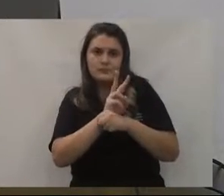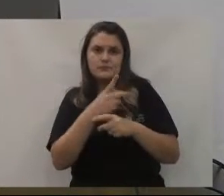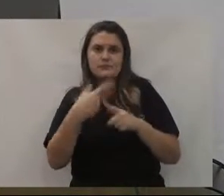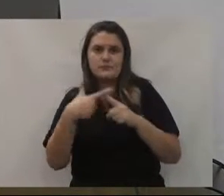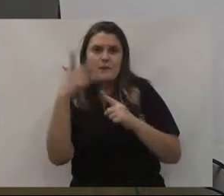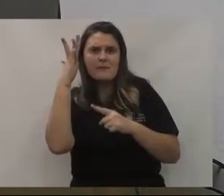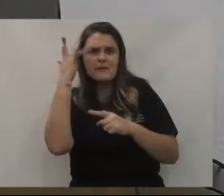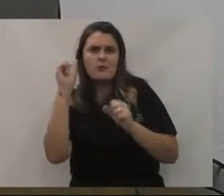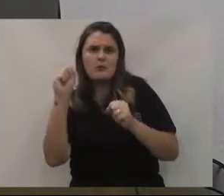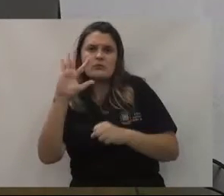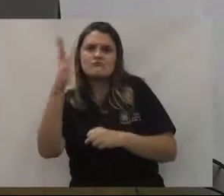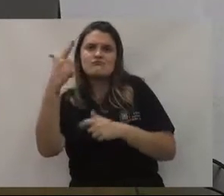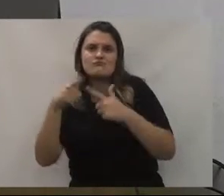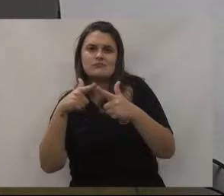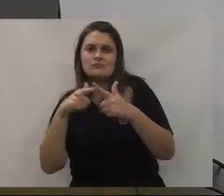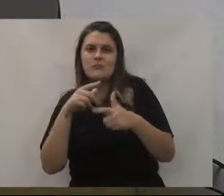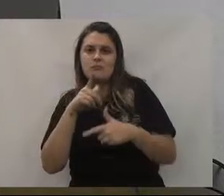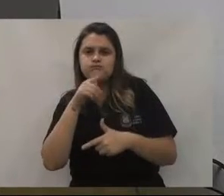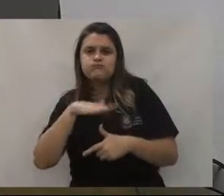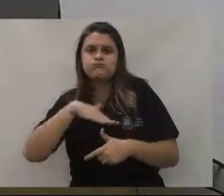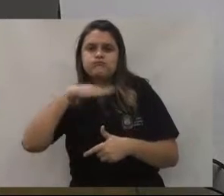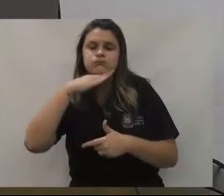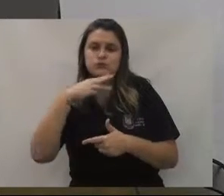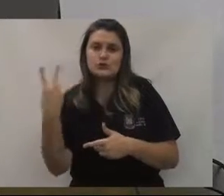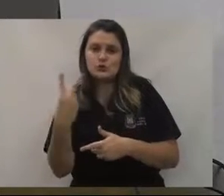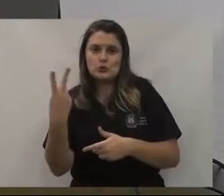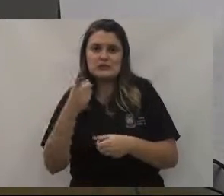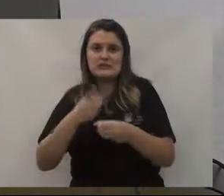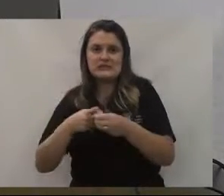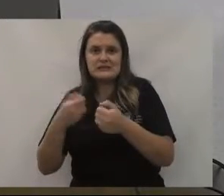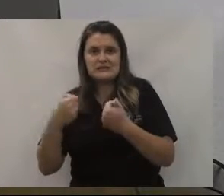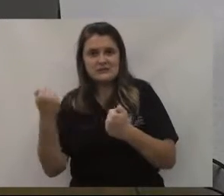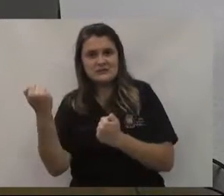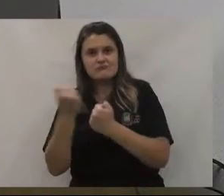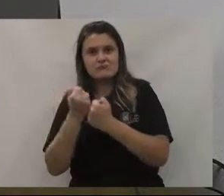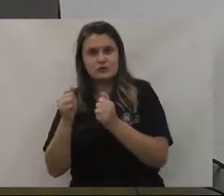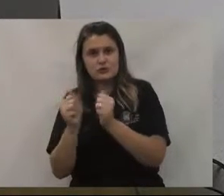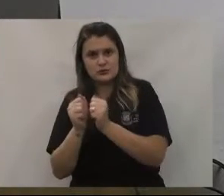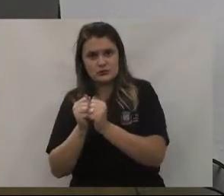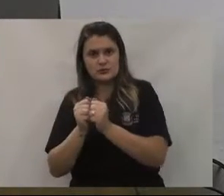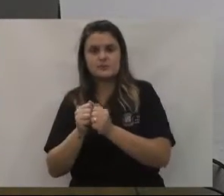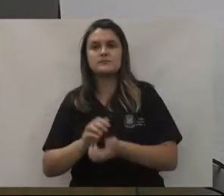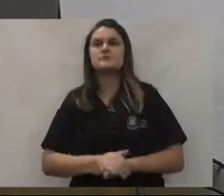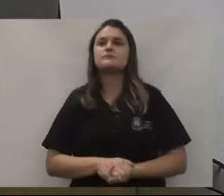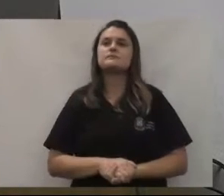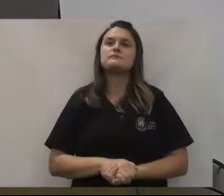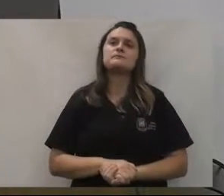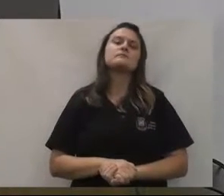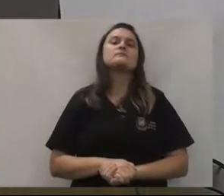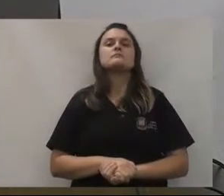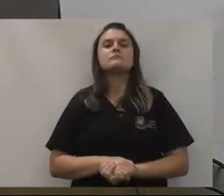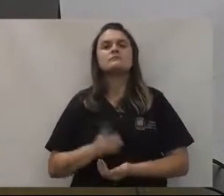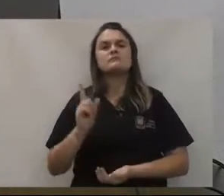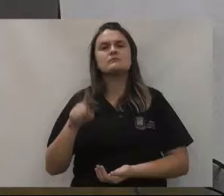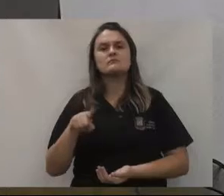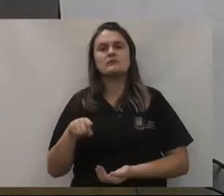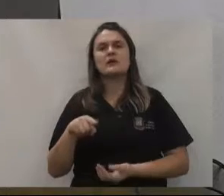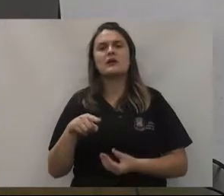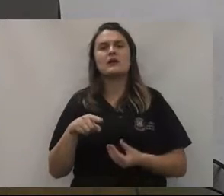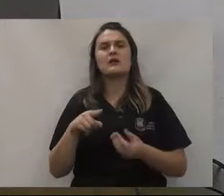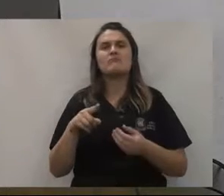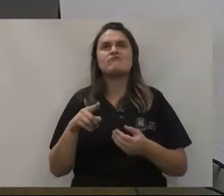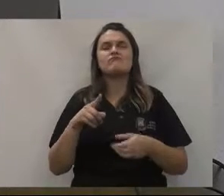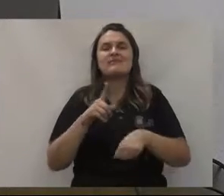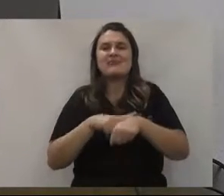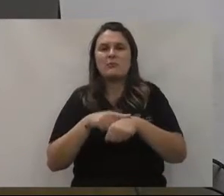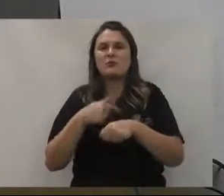prejuízo está aqui na cidade, nas duas cidades. Então, esse é digamos assim, um momento que eu